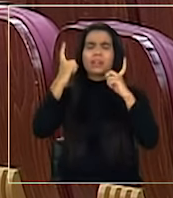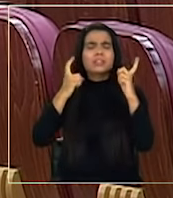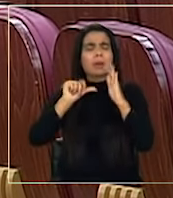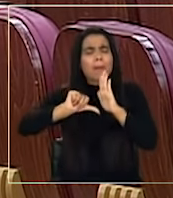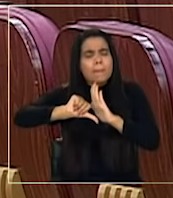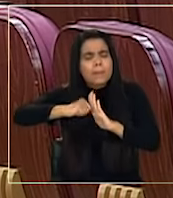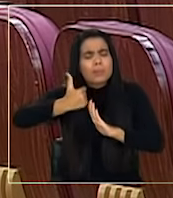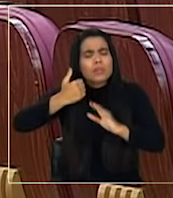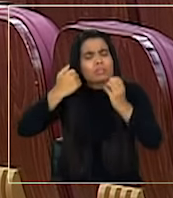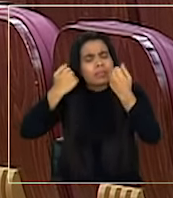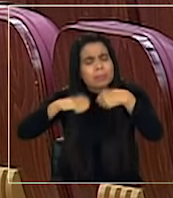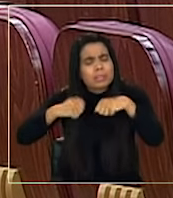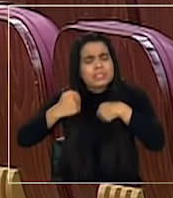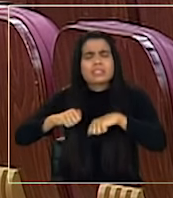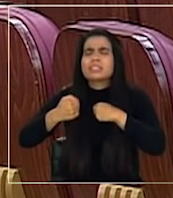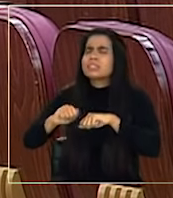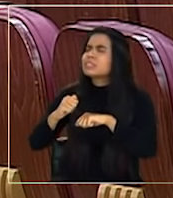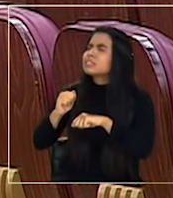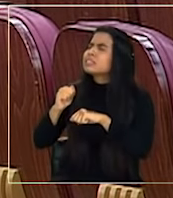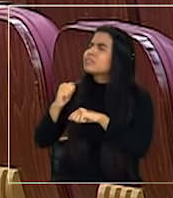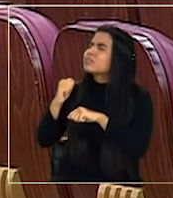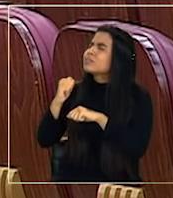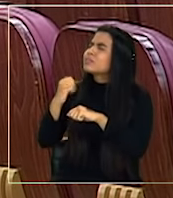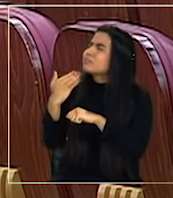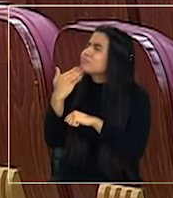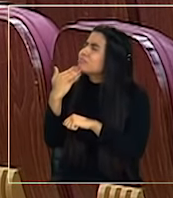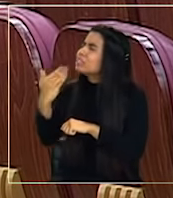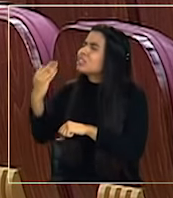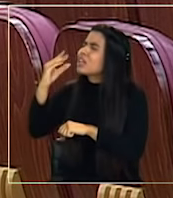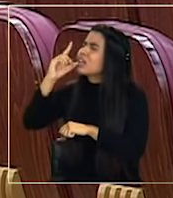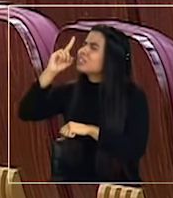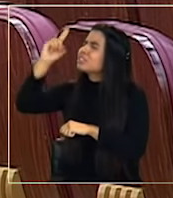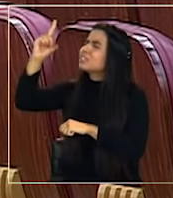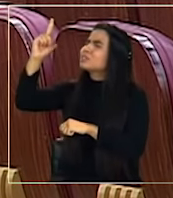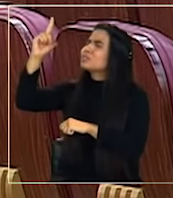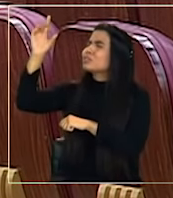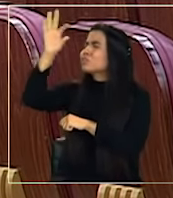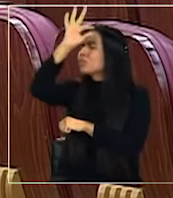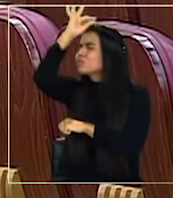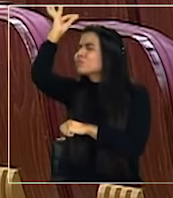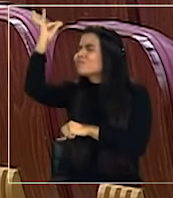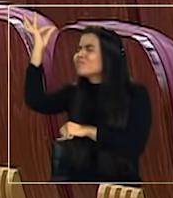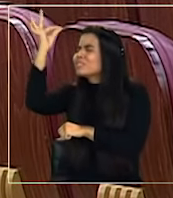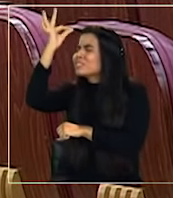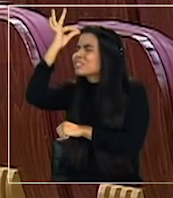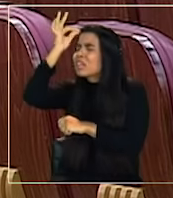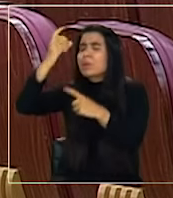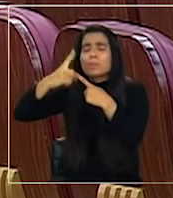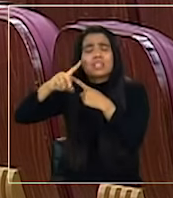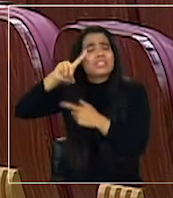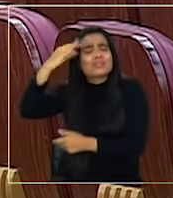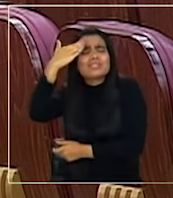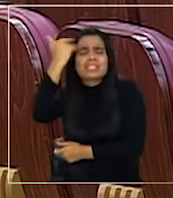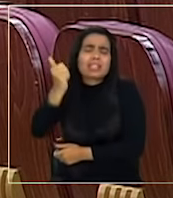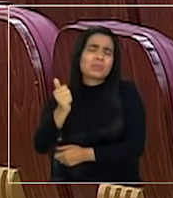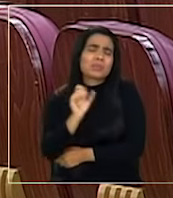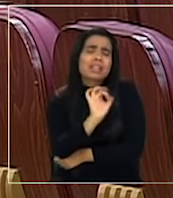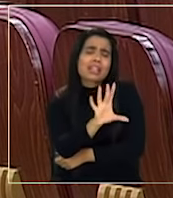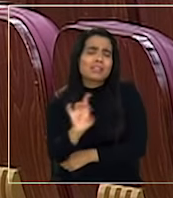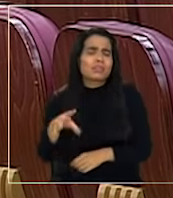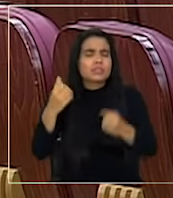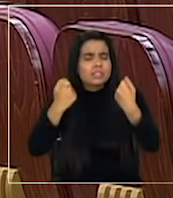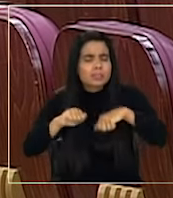de Deus e a sua justiça. Ele sabe tudo mais que você precisa e